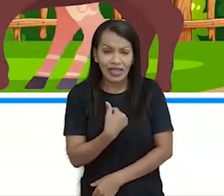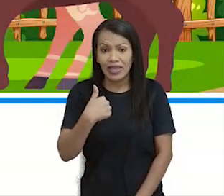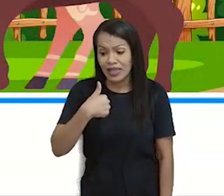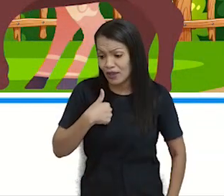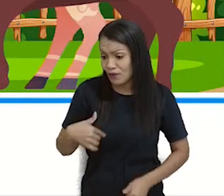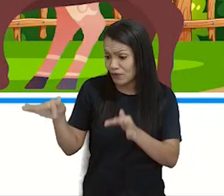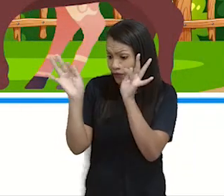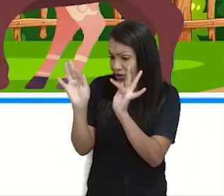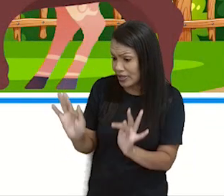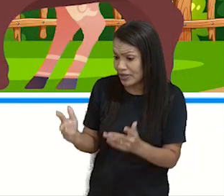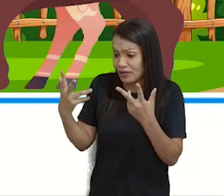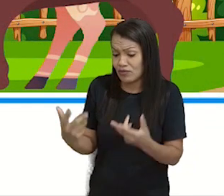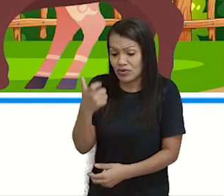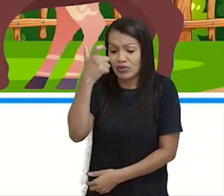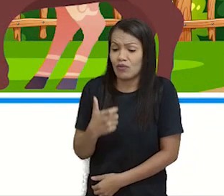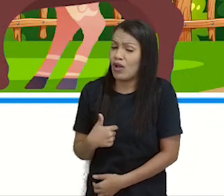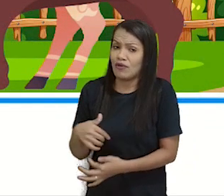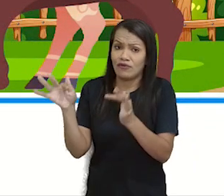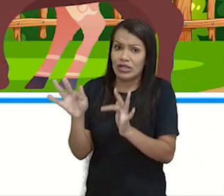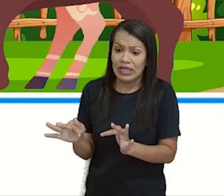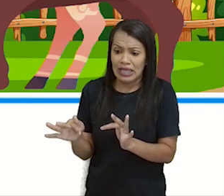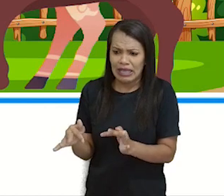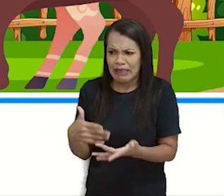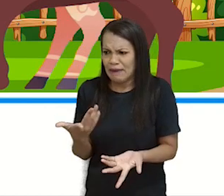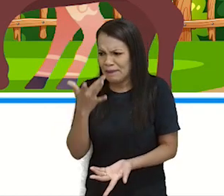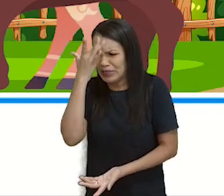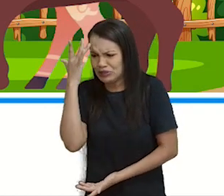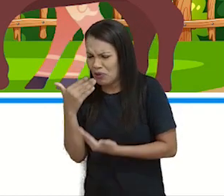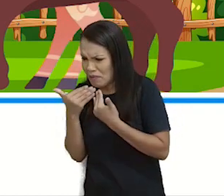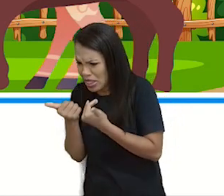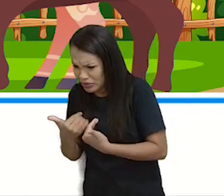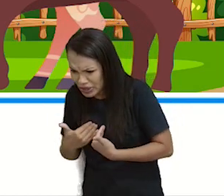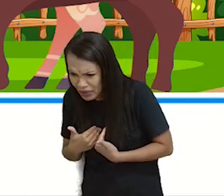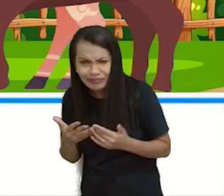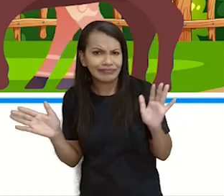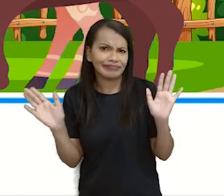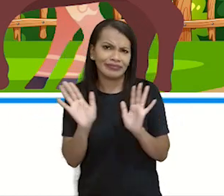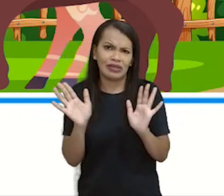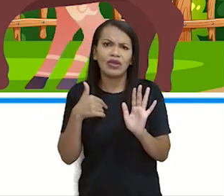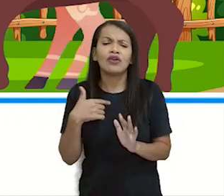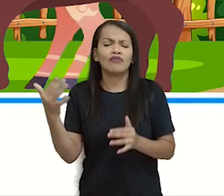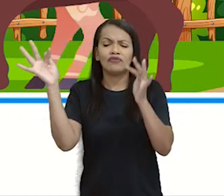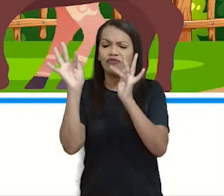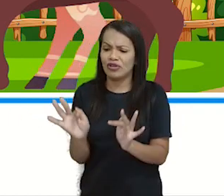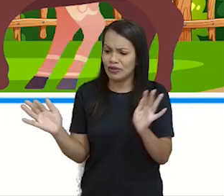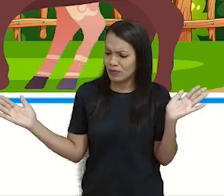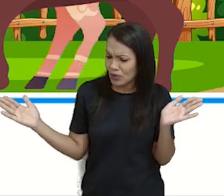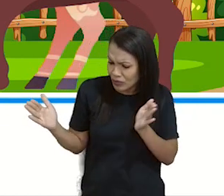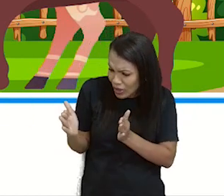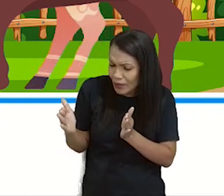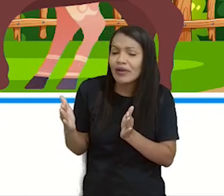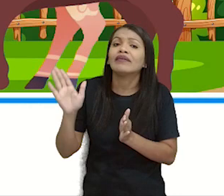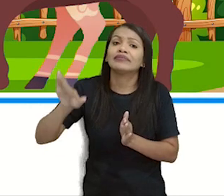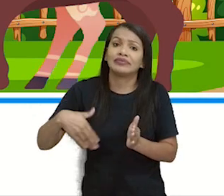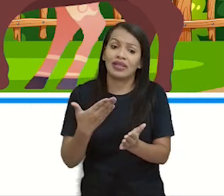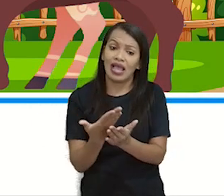sou feliz do jeito que eu sou, ninguém é melhor do que ninguém, eu sou feliz assim mesmo, com esse meu tamanho. Gente, essa foi a